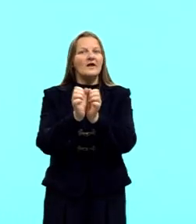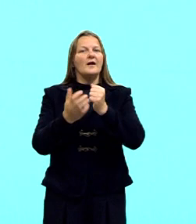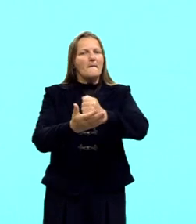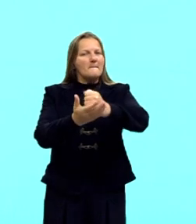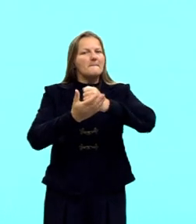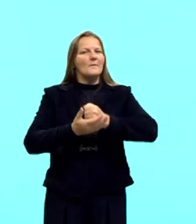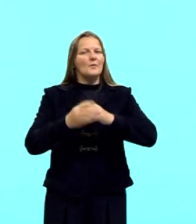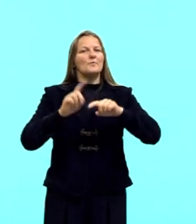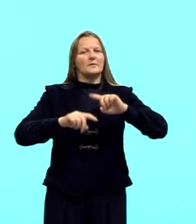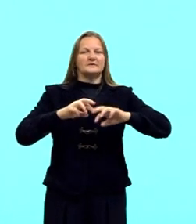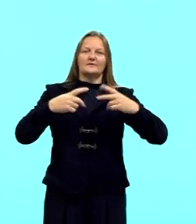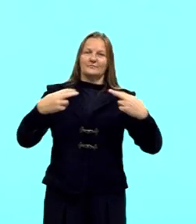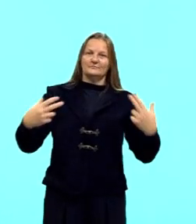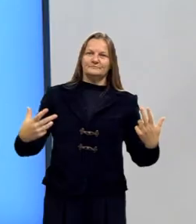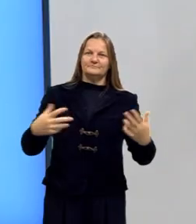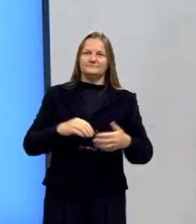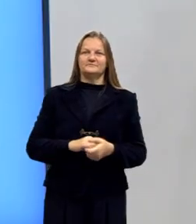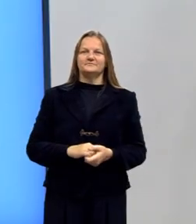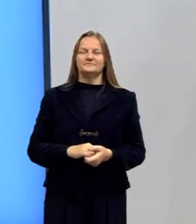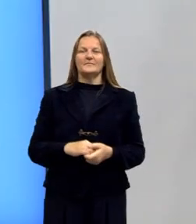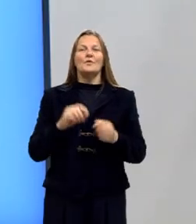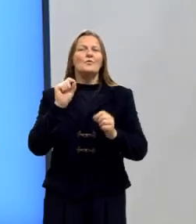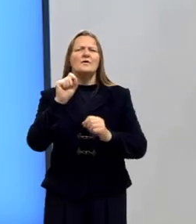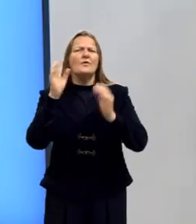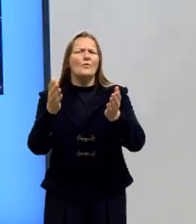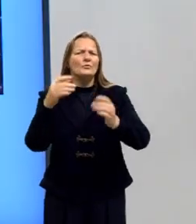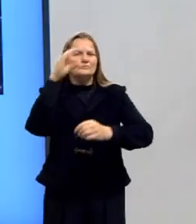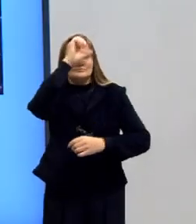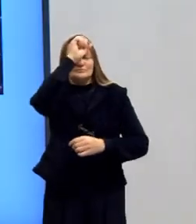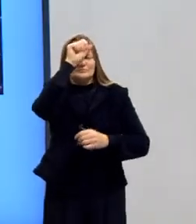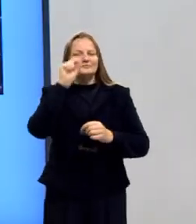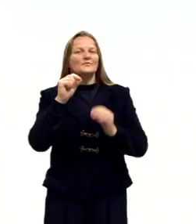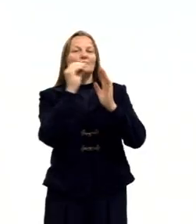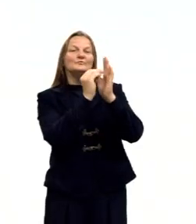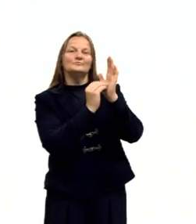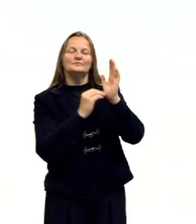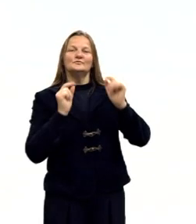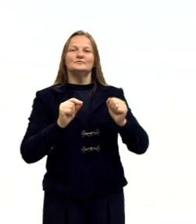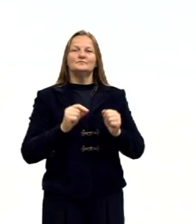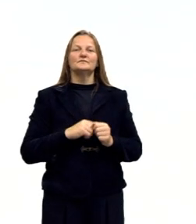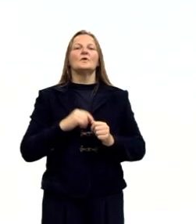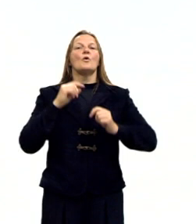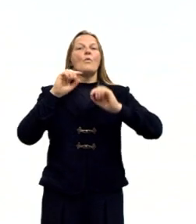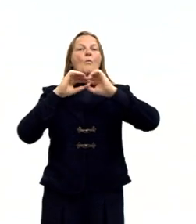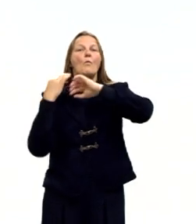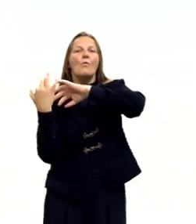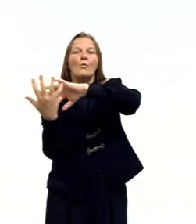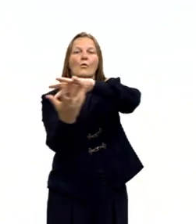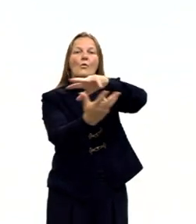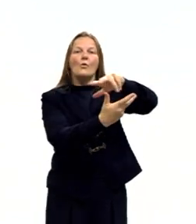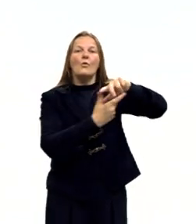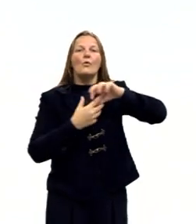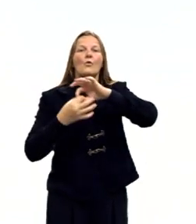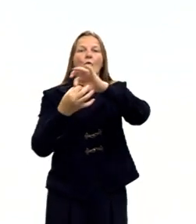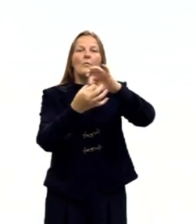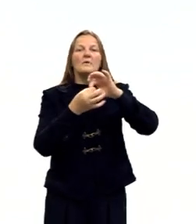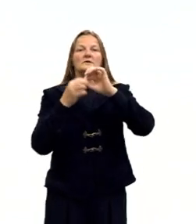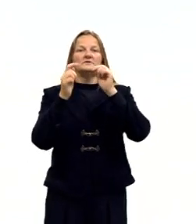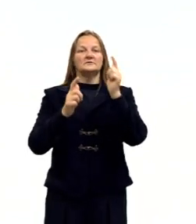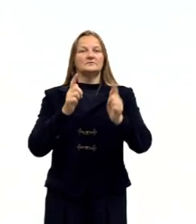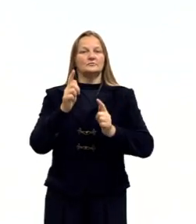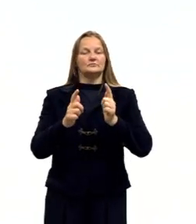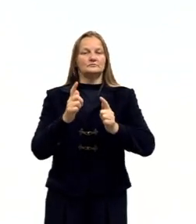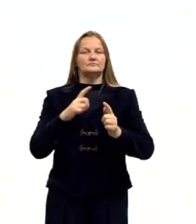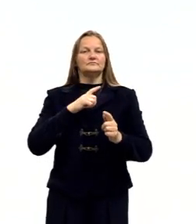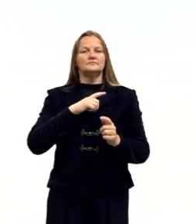ajuda no material tá Então olha lá o que é que nós vamos ver hoje e vamos ver globalização economia globalizada